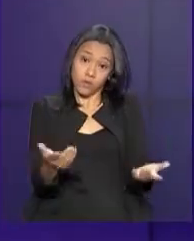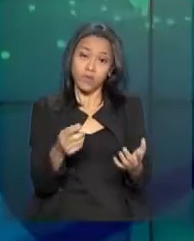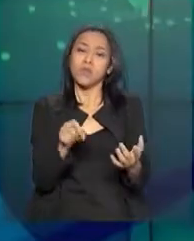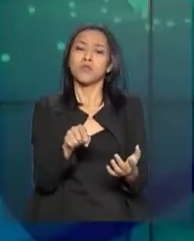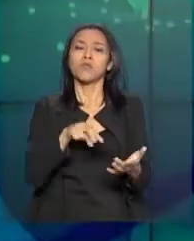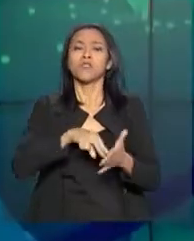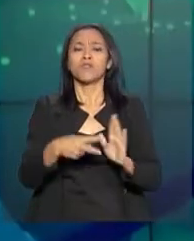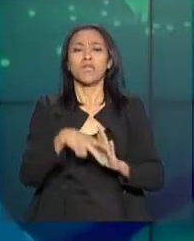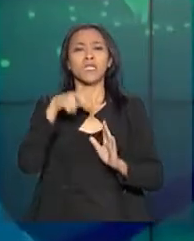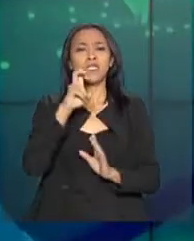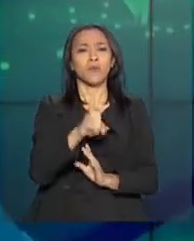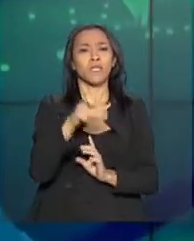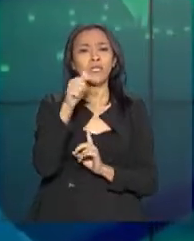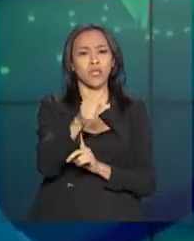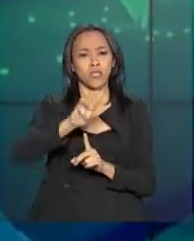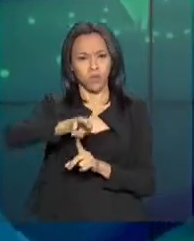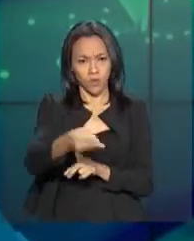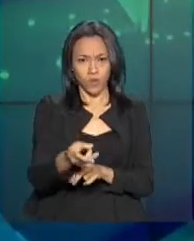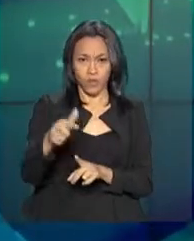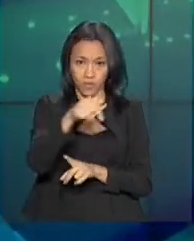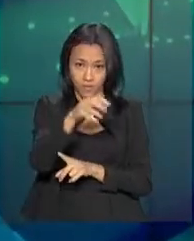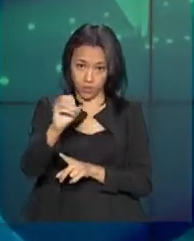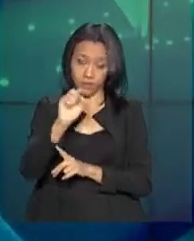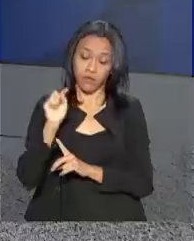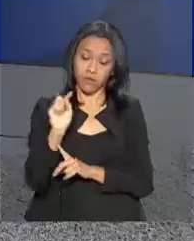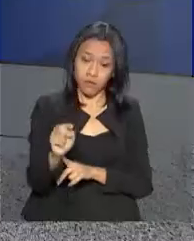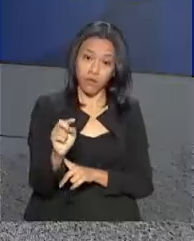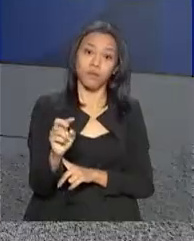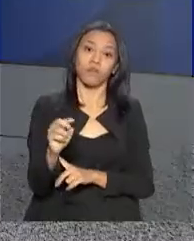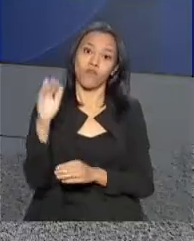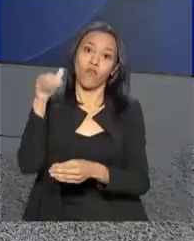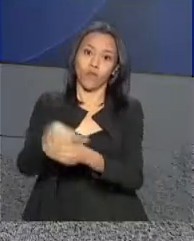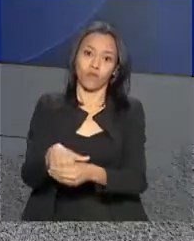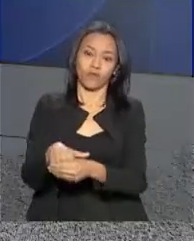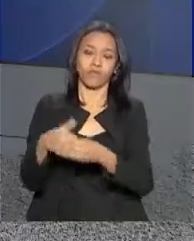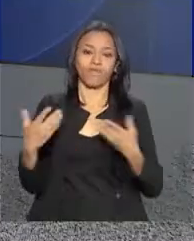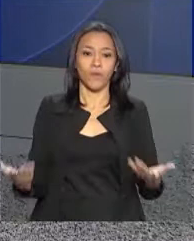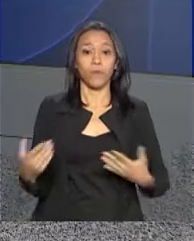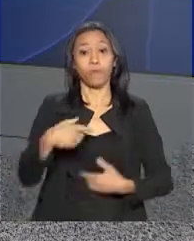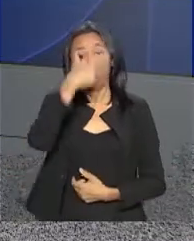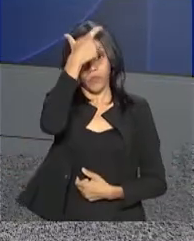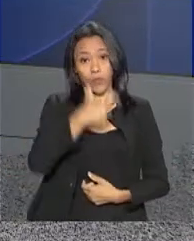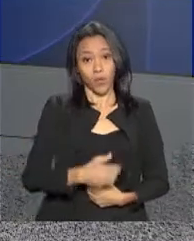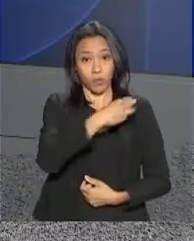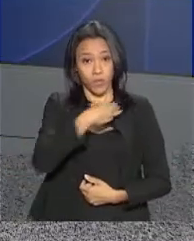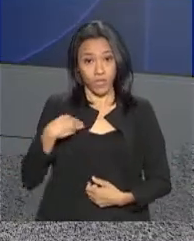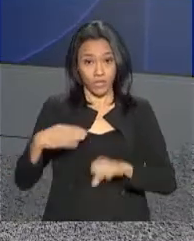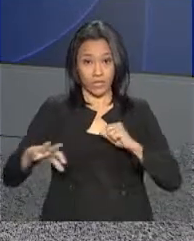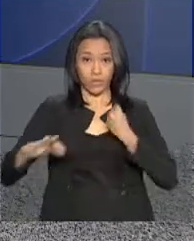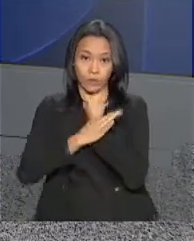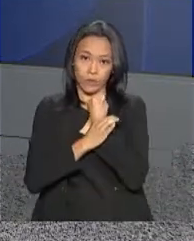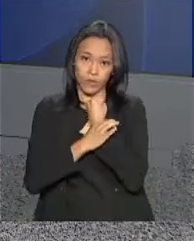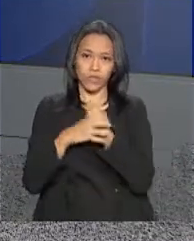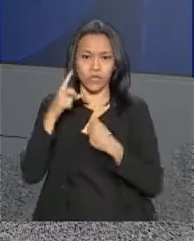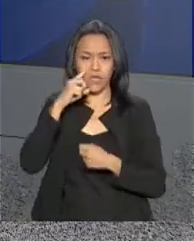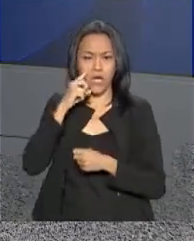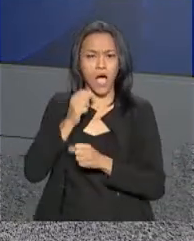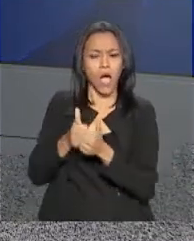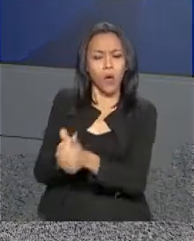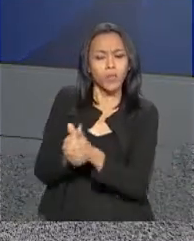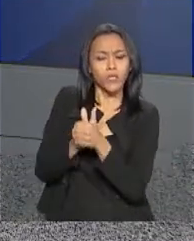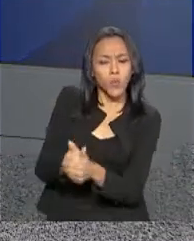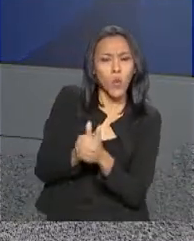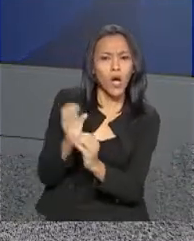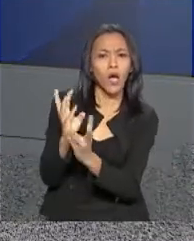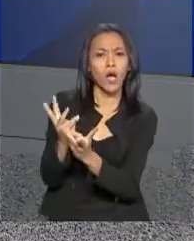57 milhões e 700 mil votos o ministro da segurança pública raul jungmann acompanhou o andamento da votação